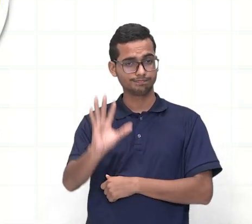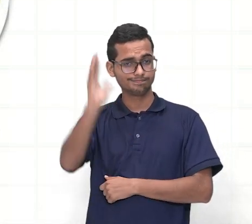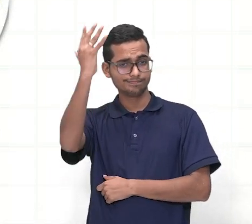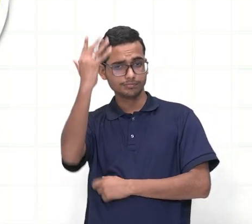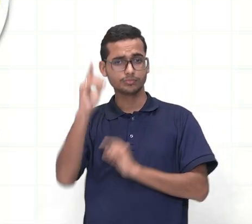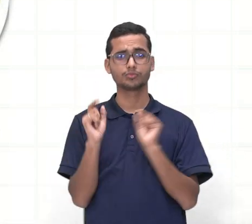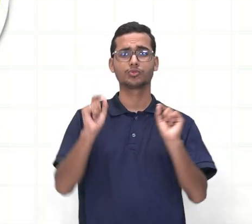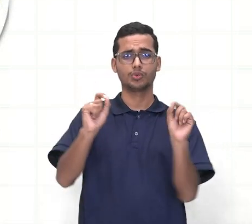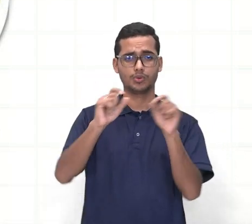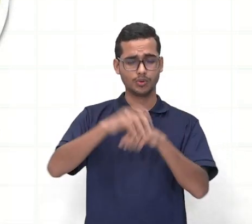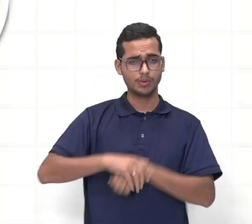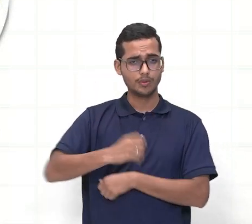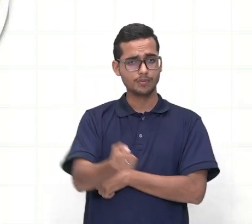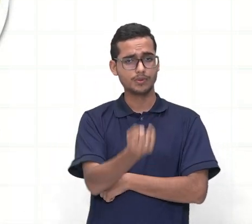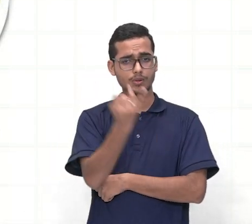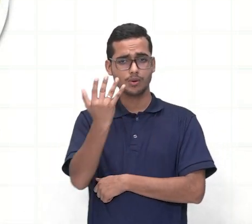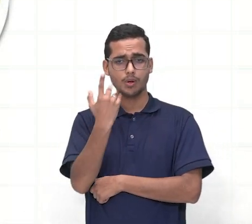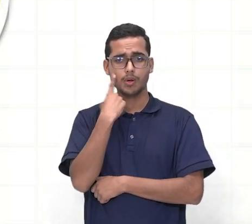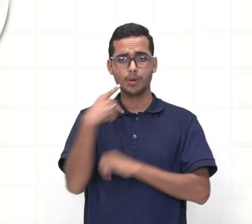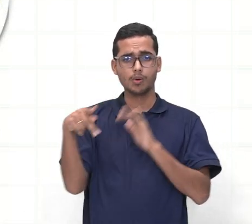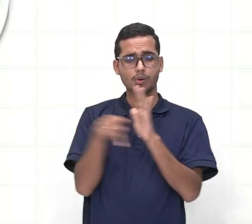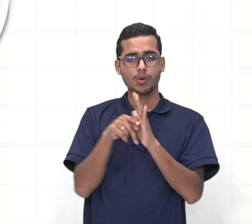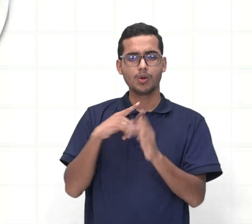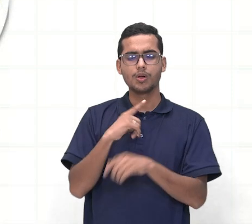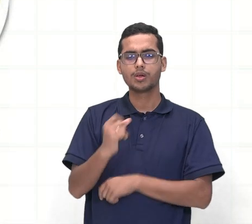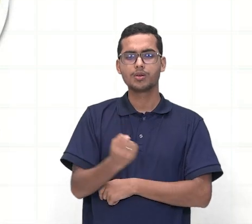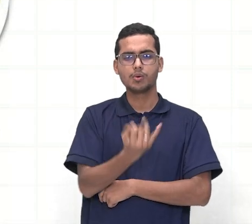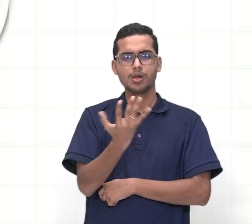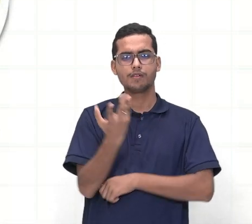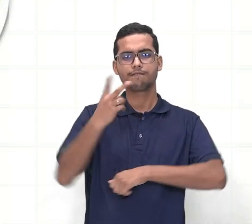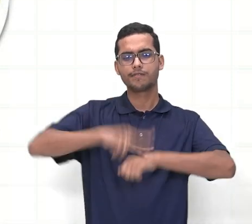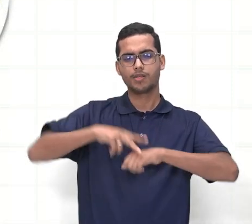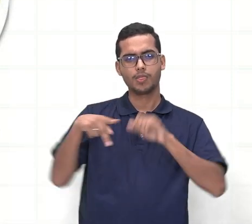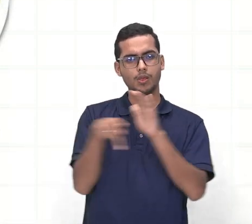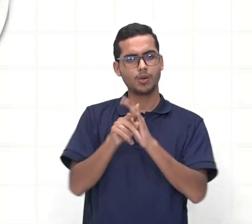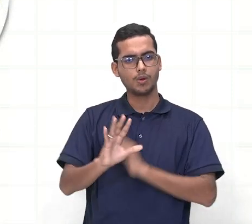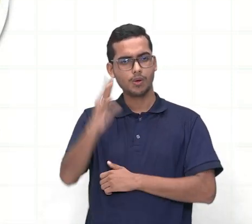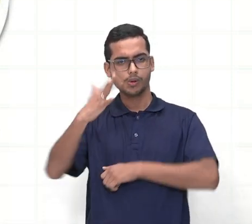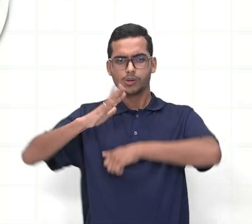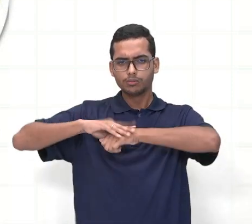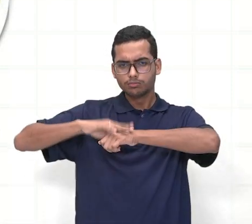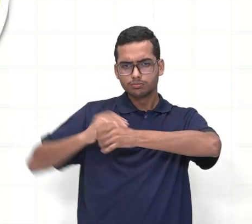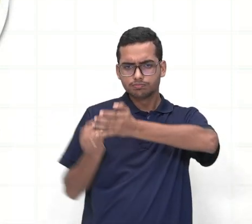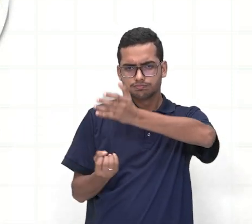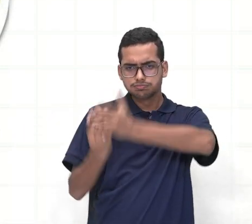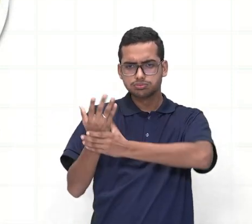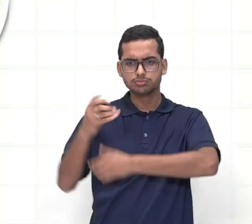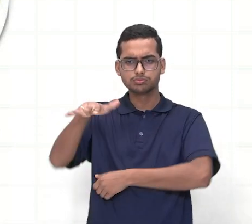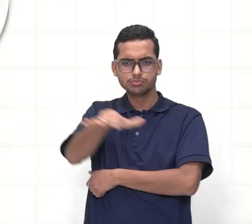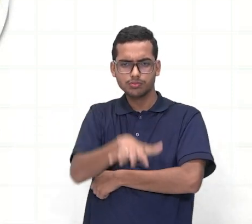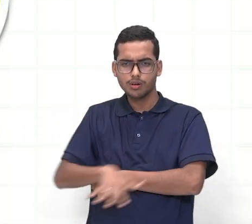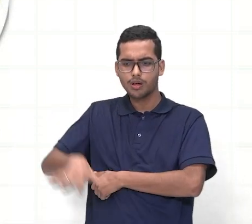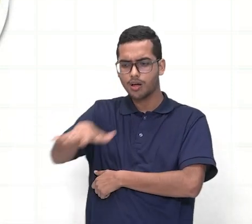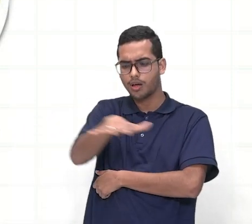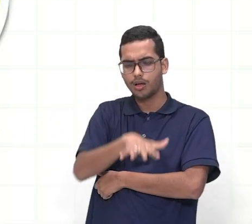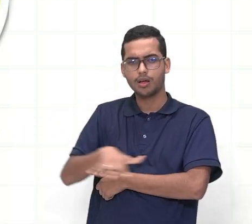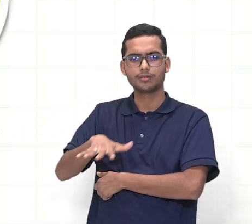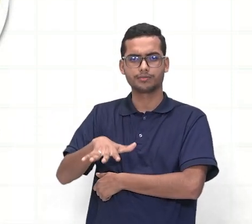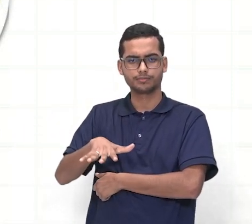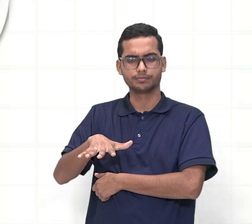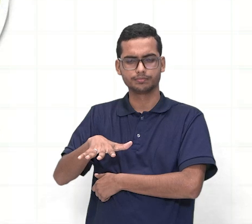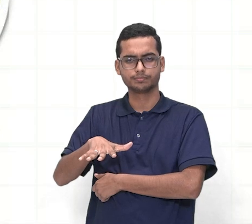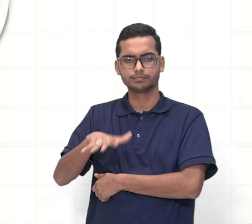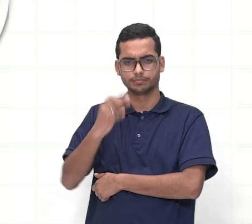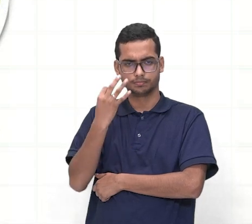né, com frequência de número de casos de doenças em determinada região.